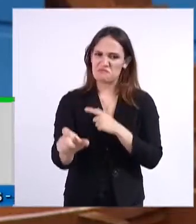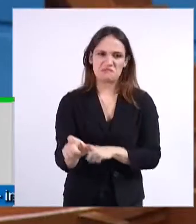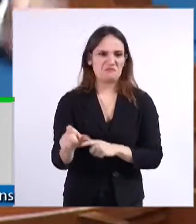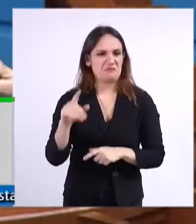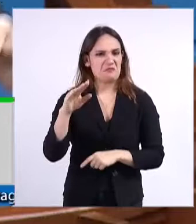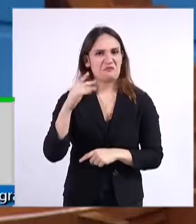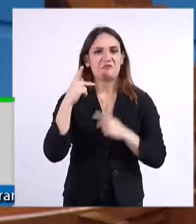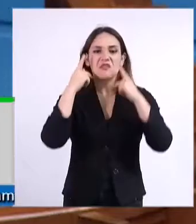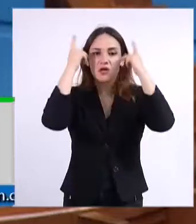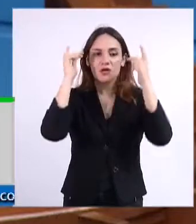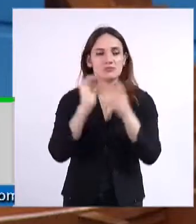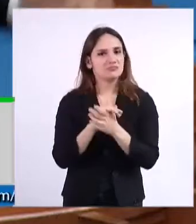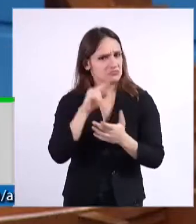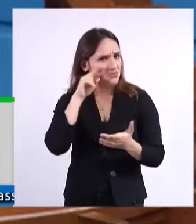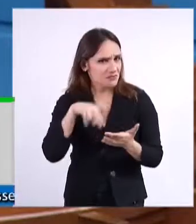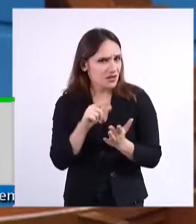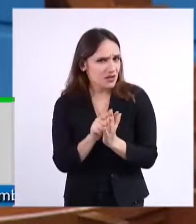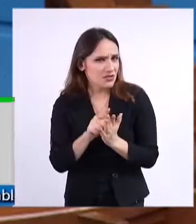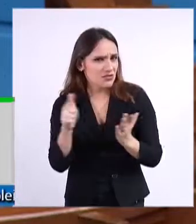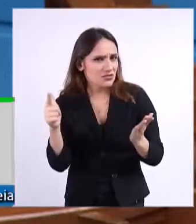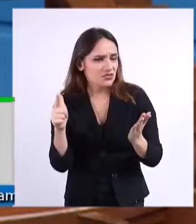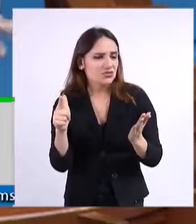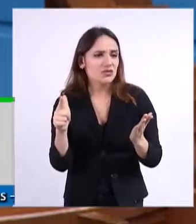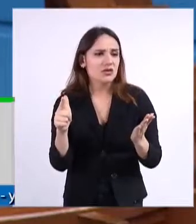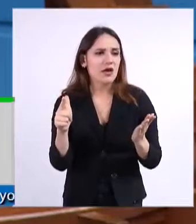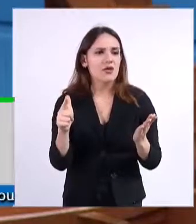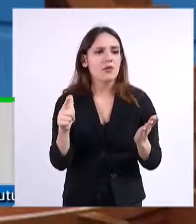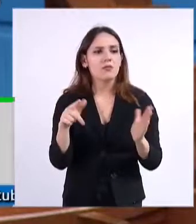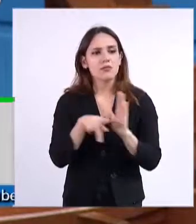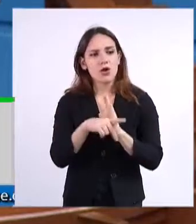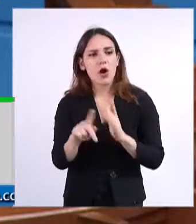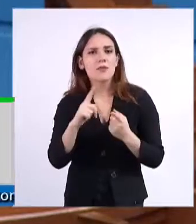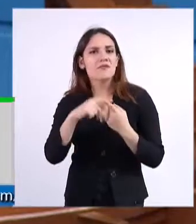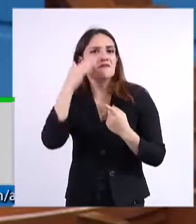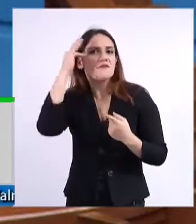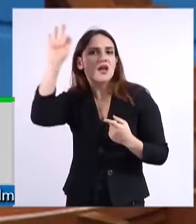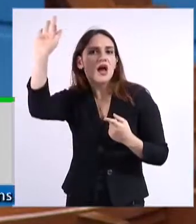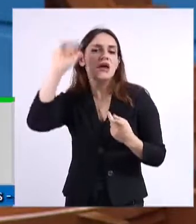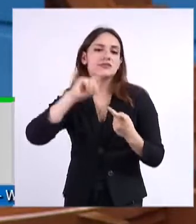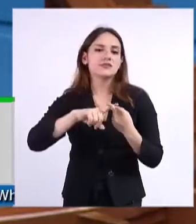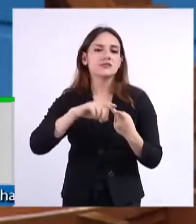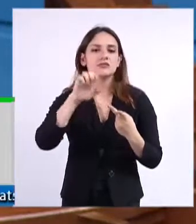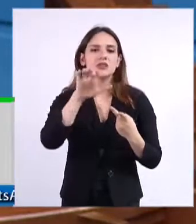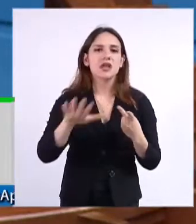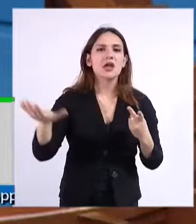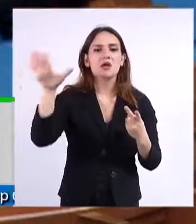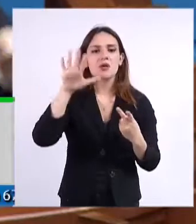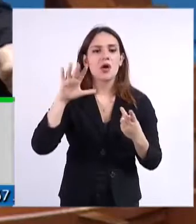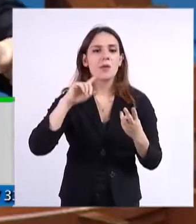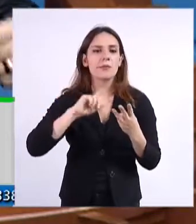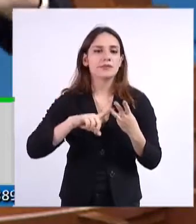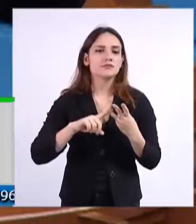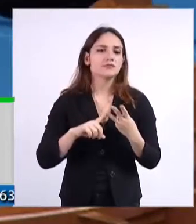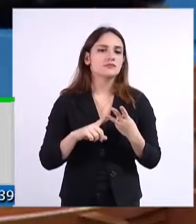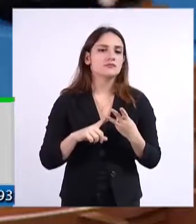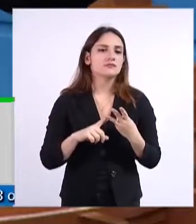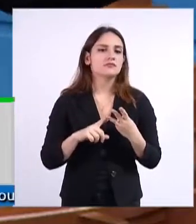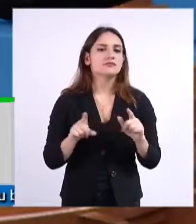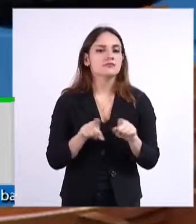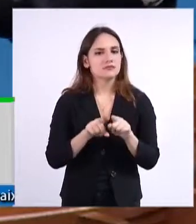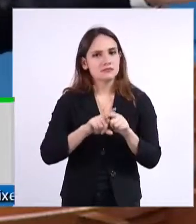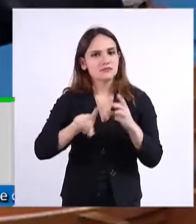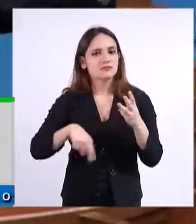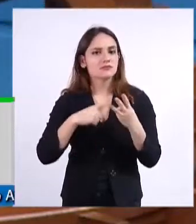as manchetes dos jornais da França, da Europa toda e dos